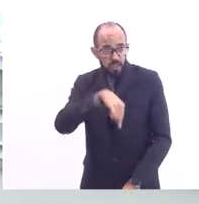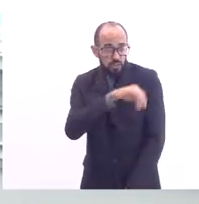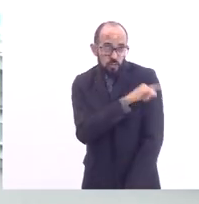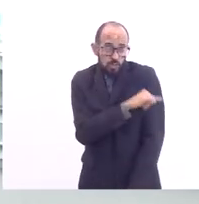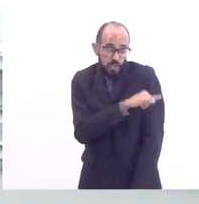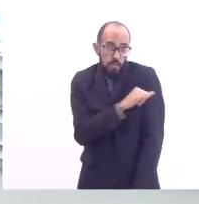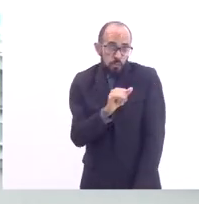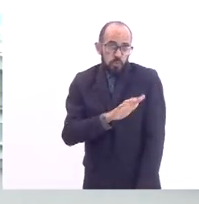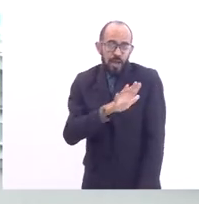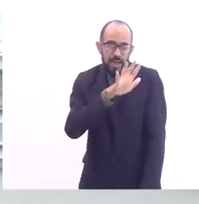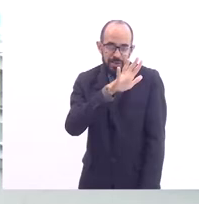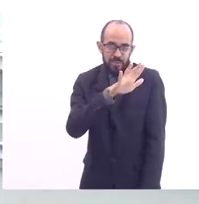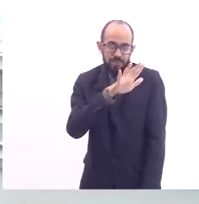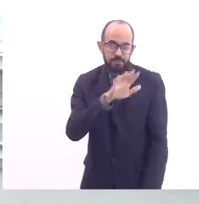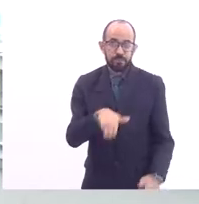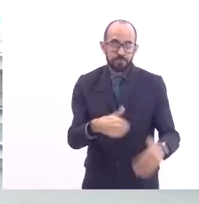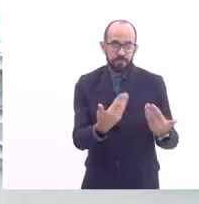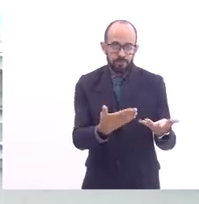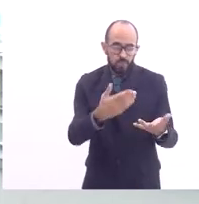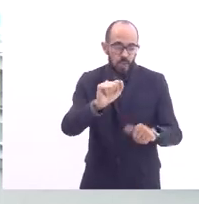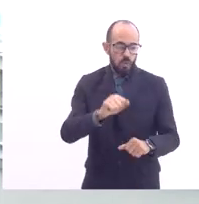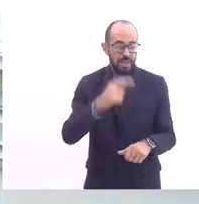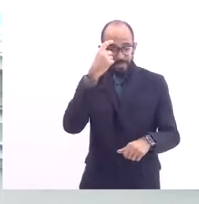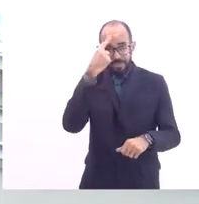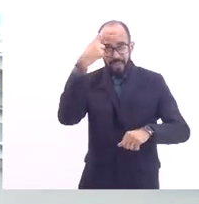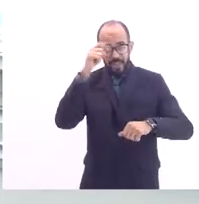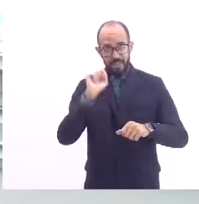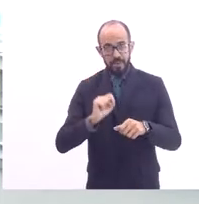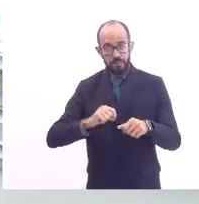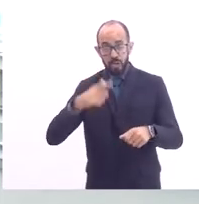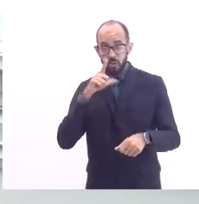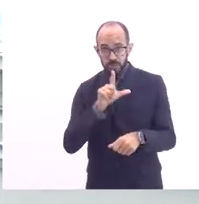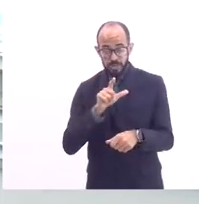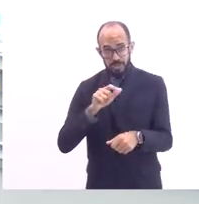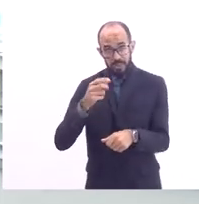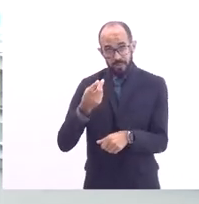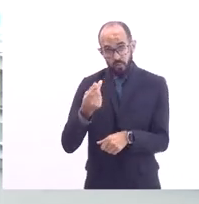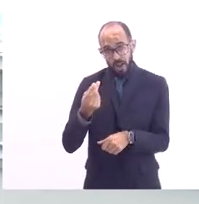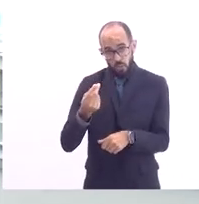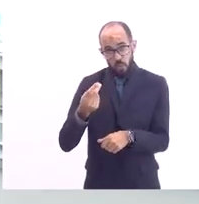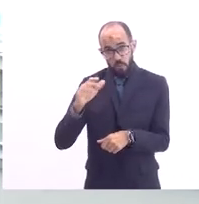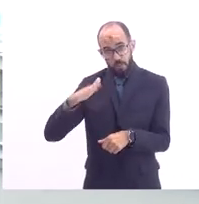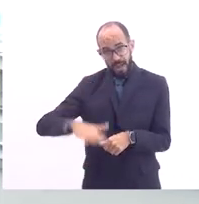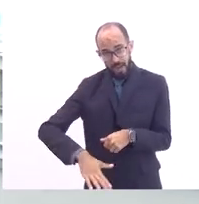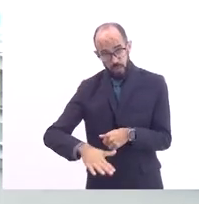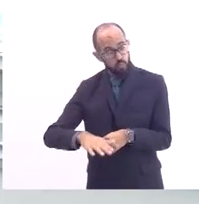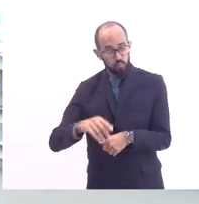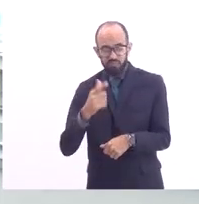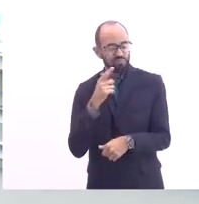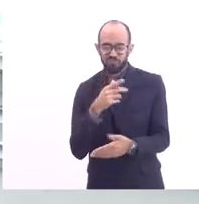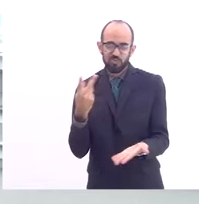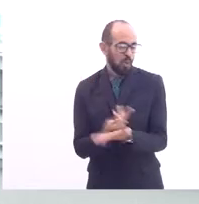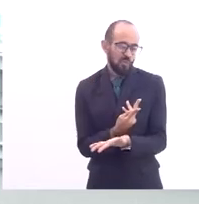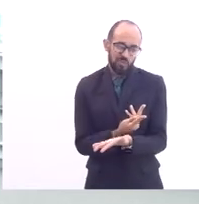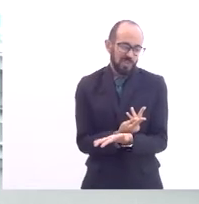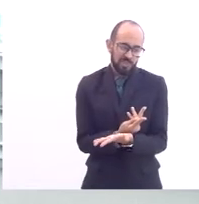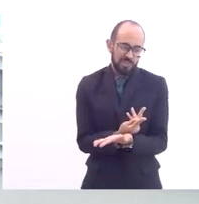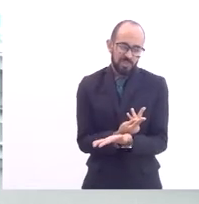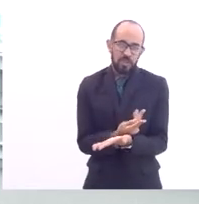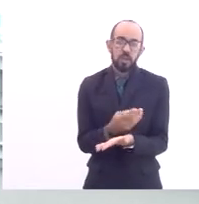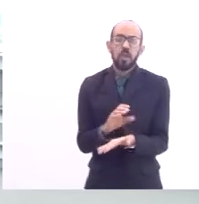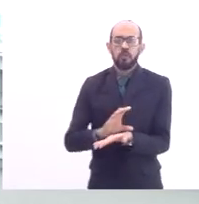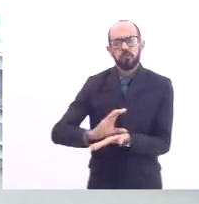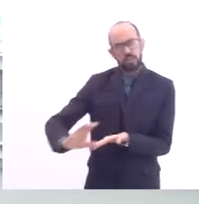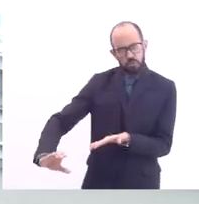aquele princípio da privatização, Paulo, que era para vender, para ter tarifas mais baratas, ele não acontece. É claro que investimentos